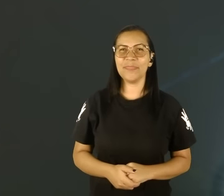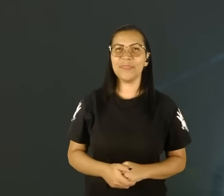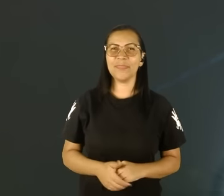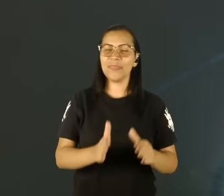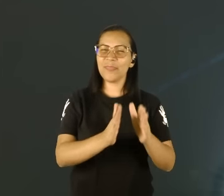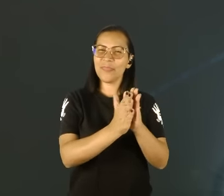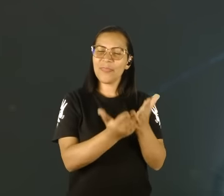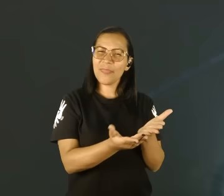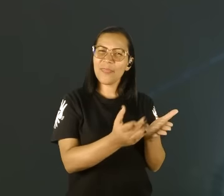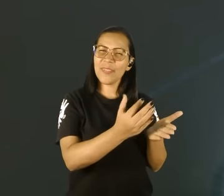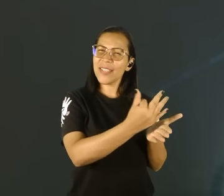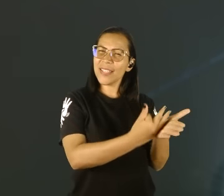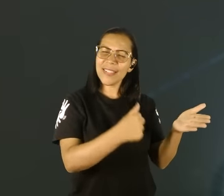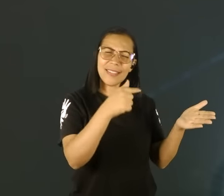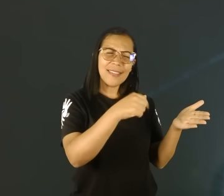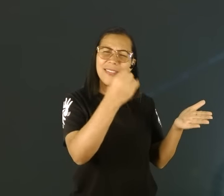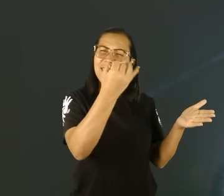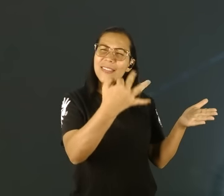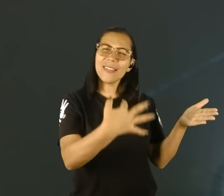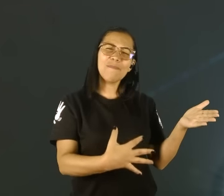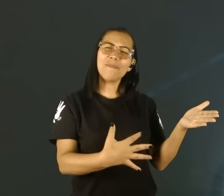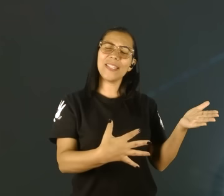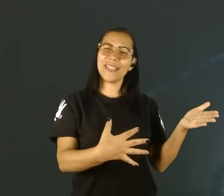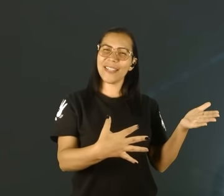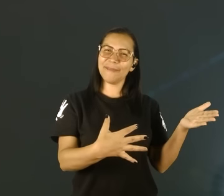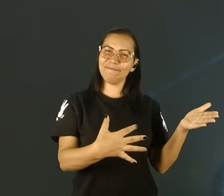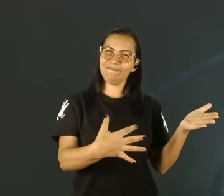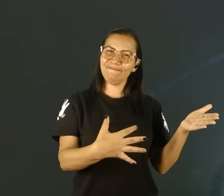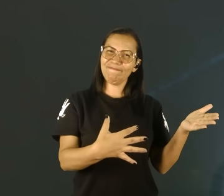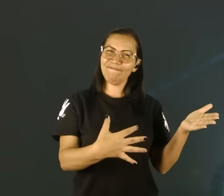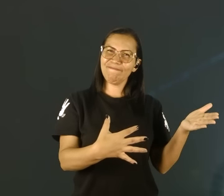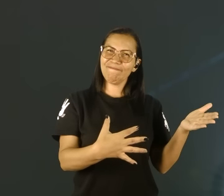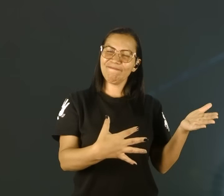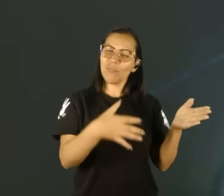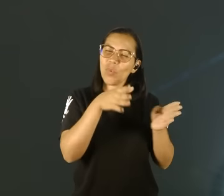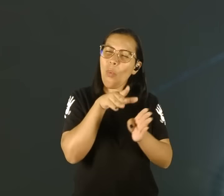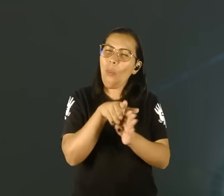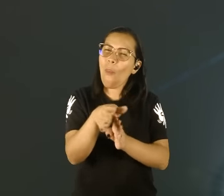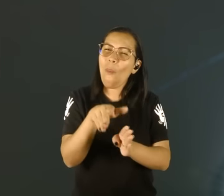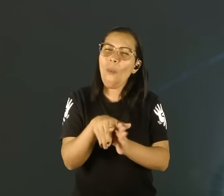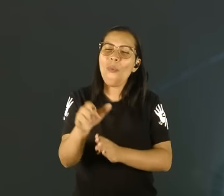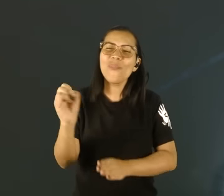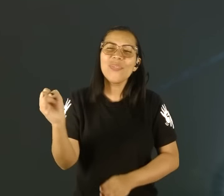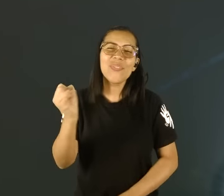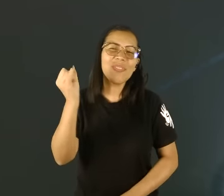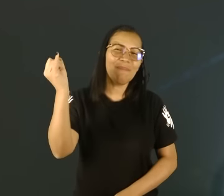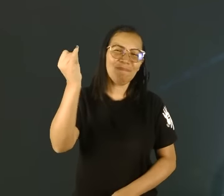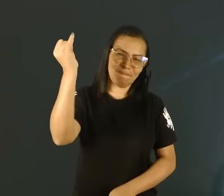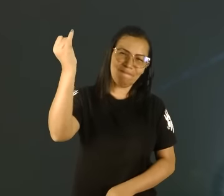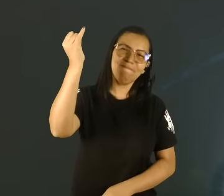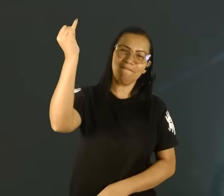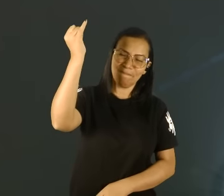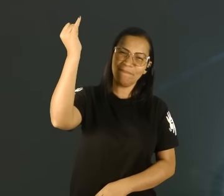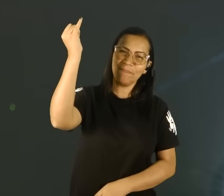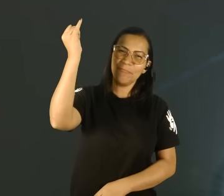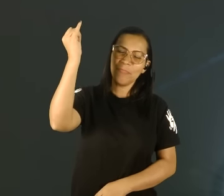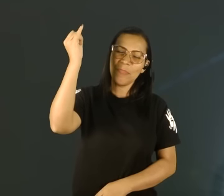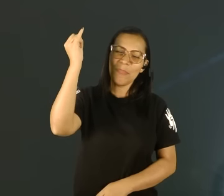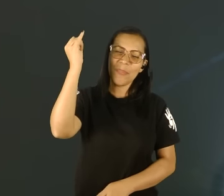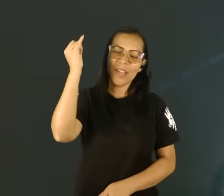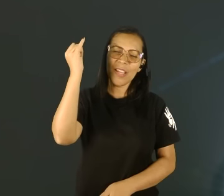possui uma mensagem muito importante. Porque Jacó poderia ter deitado sobre folhas, Jacó poderia ter